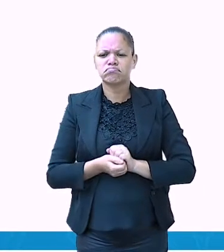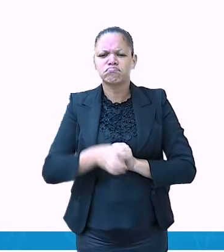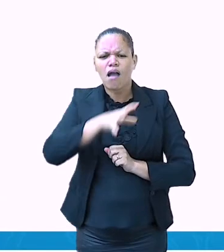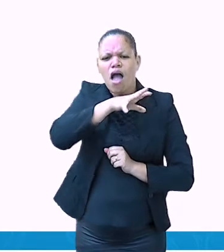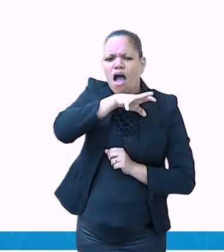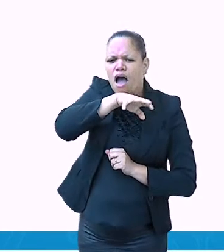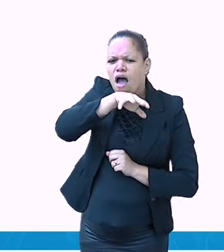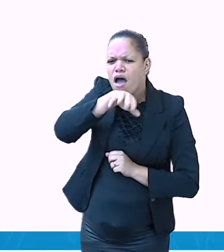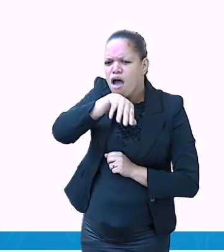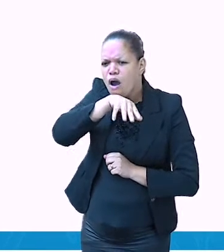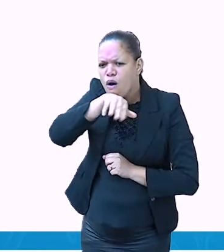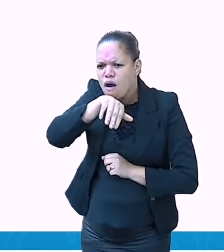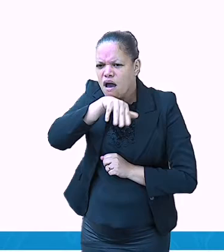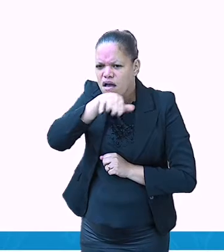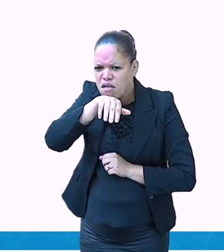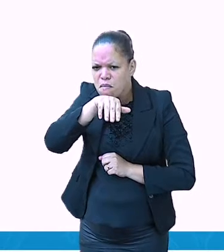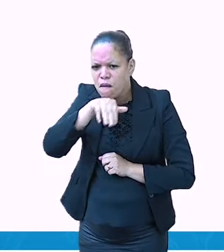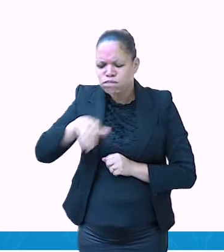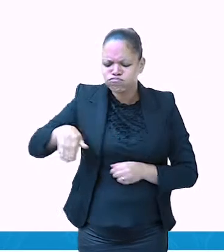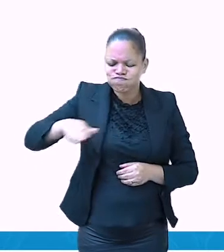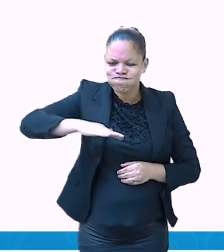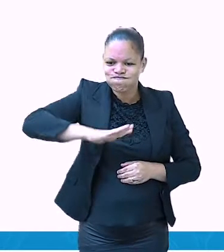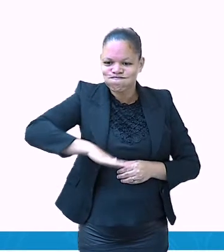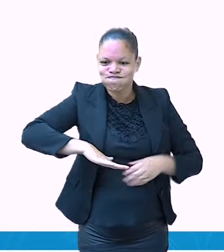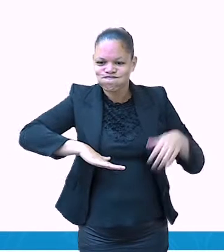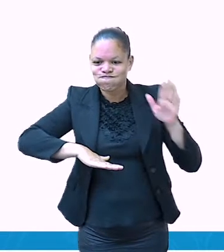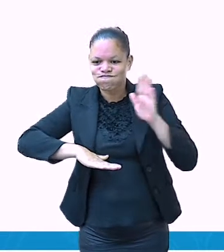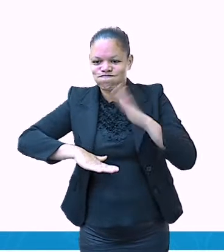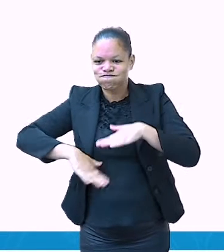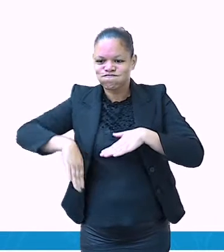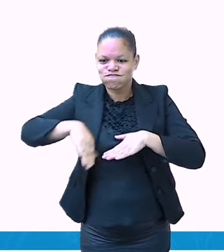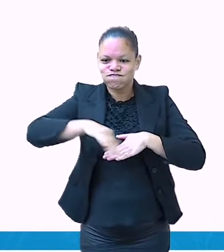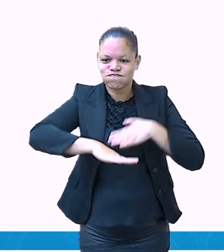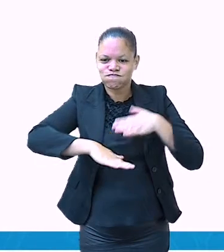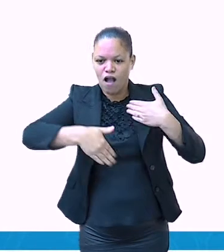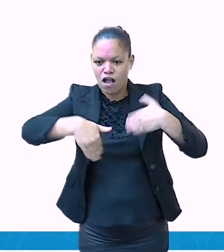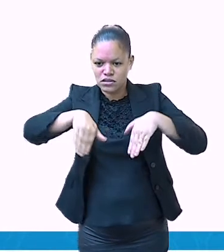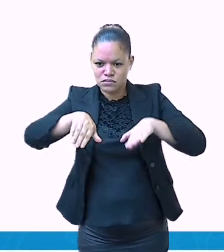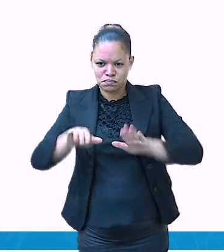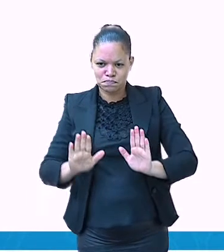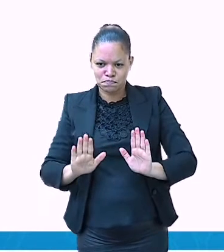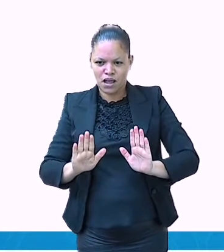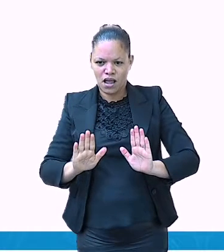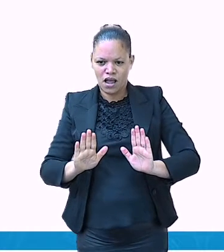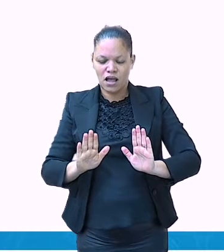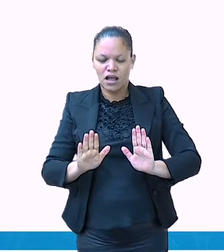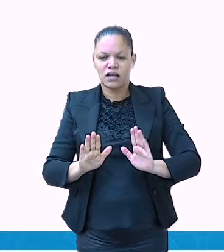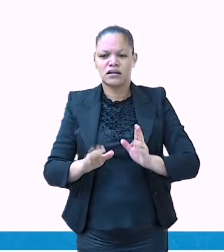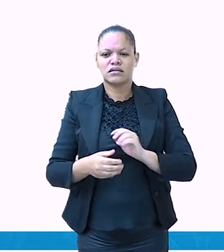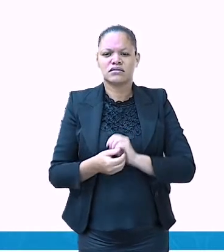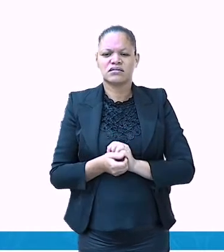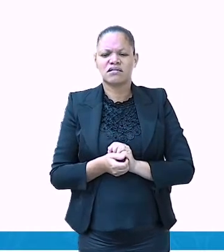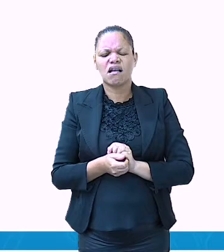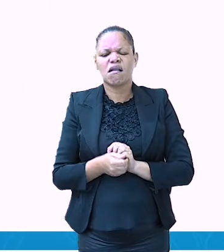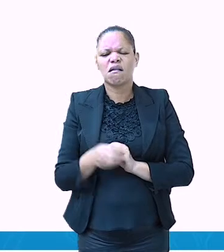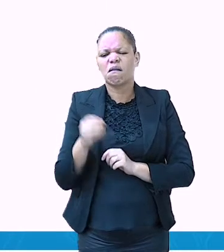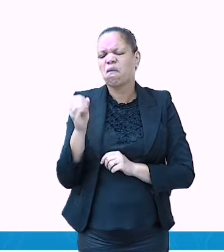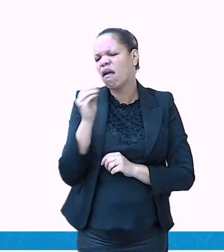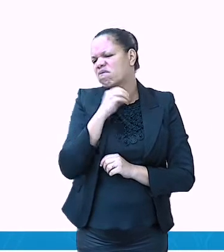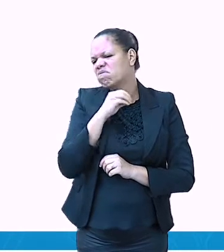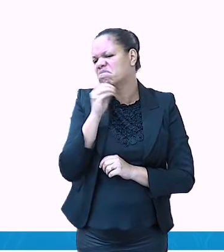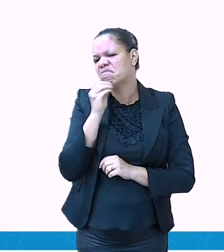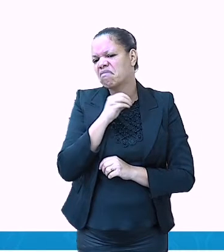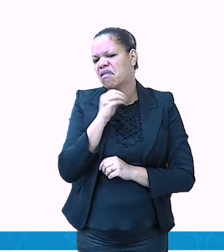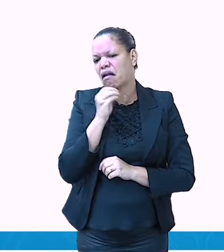já não têm tanta força para carregar o seu corpo, então ele mais arrasta. E ele tem, olha,